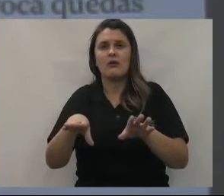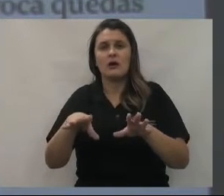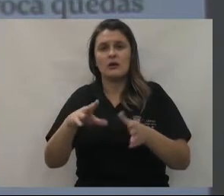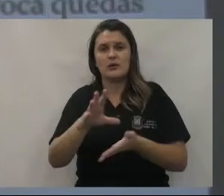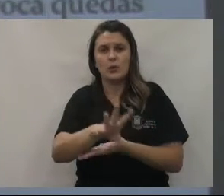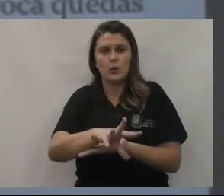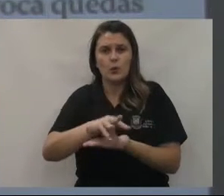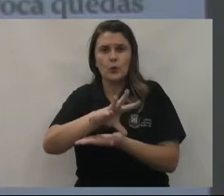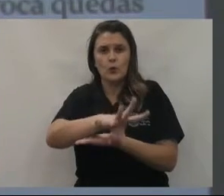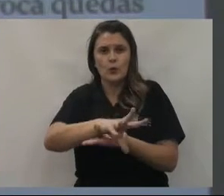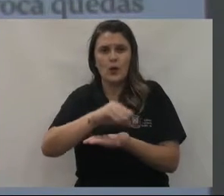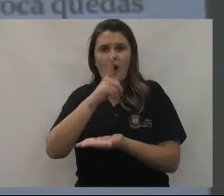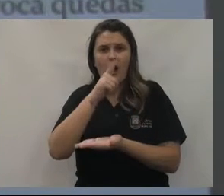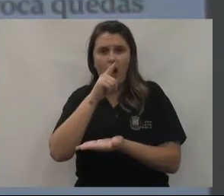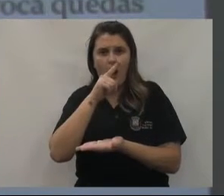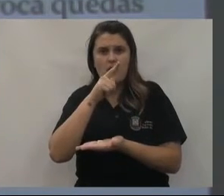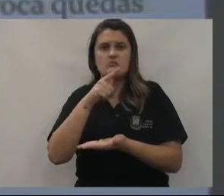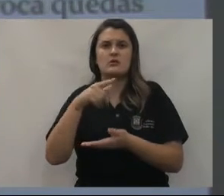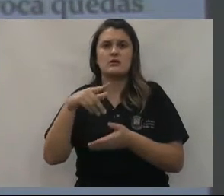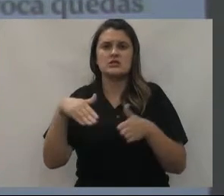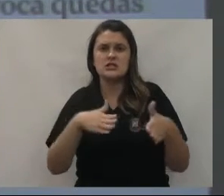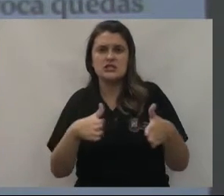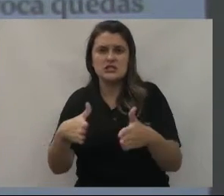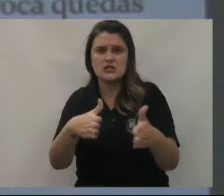das várzeas de forma irregular,